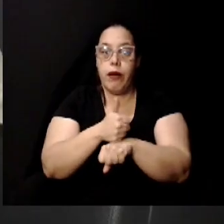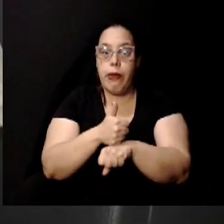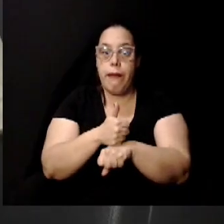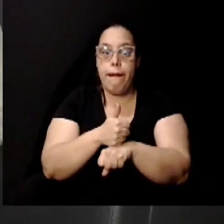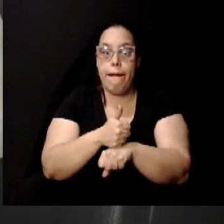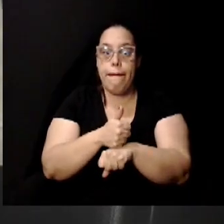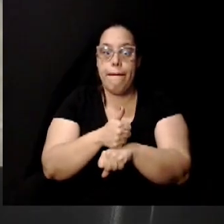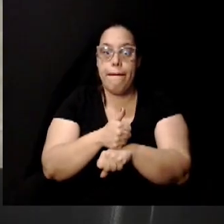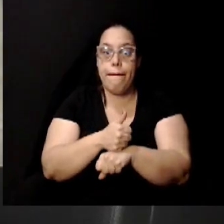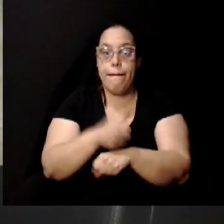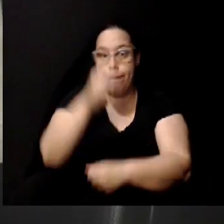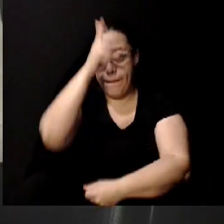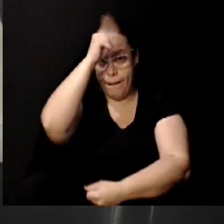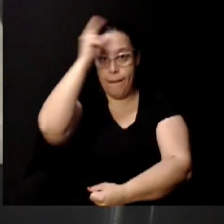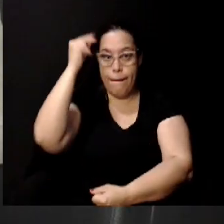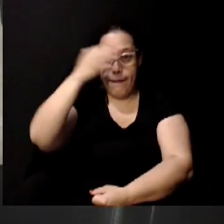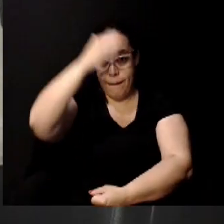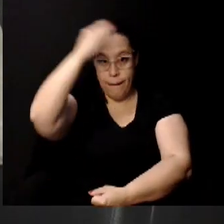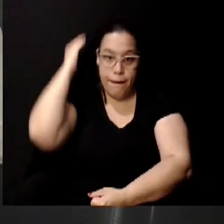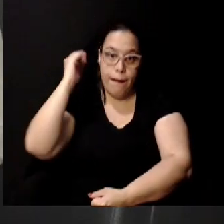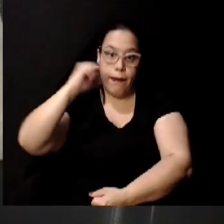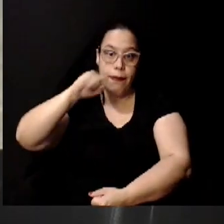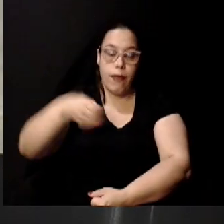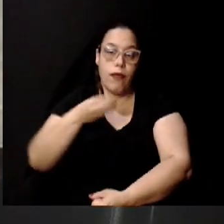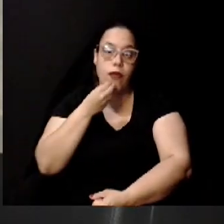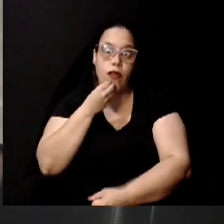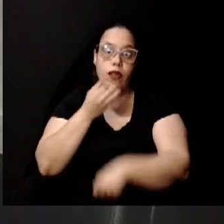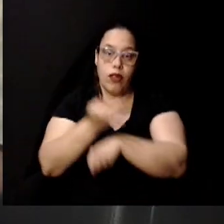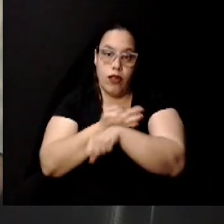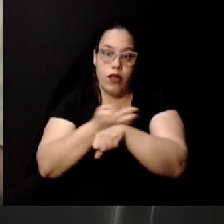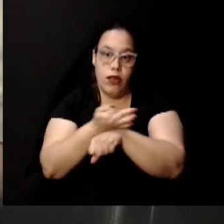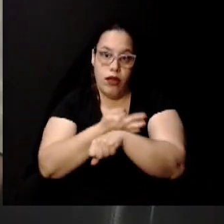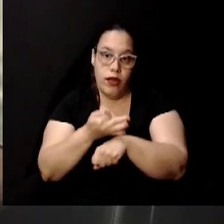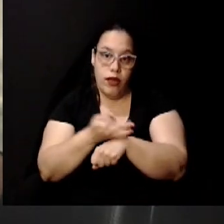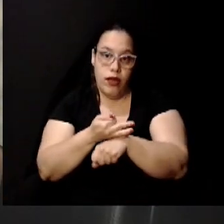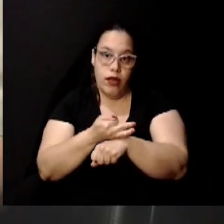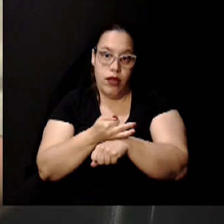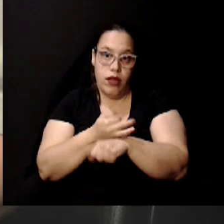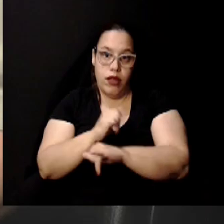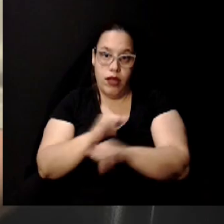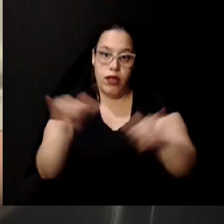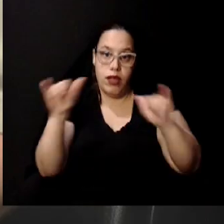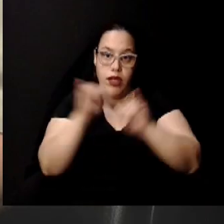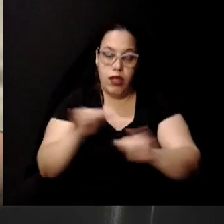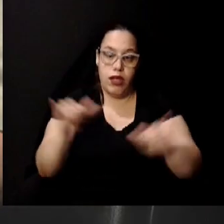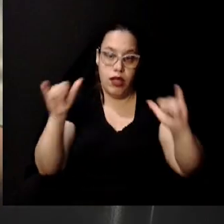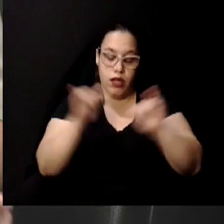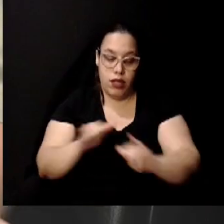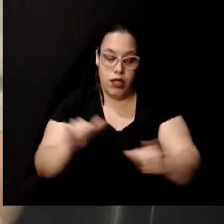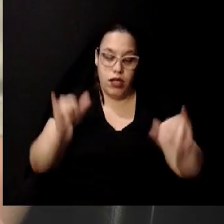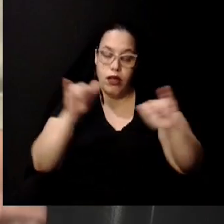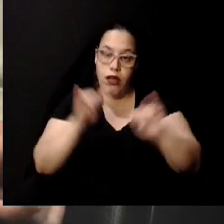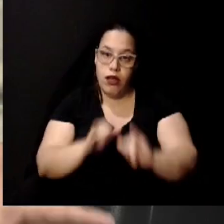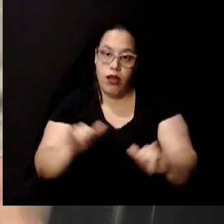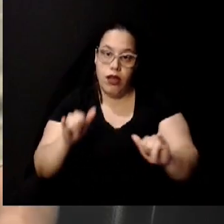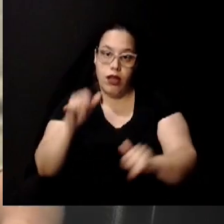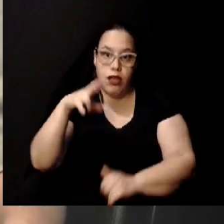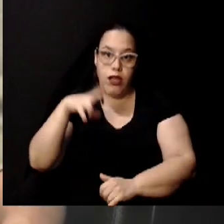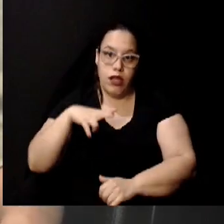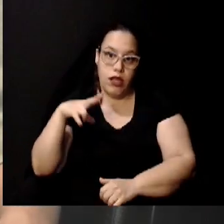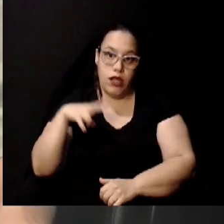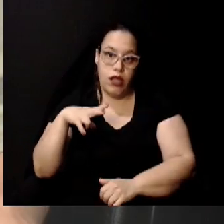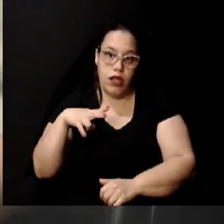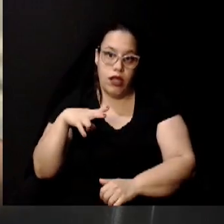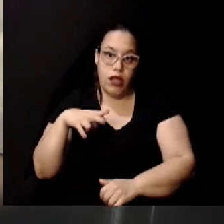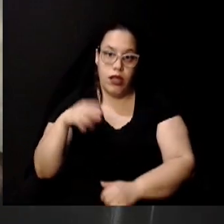Dário aproveitou o recesso para anunciar a privatização, na toada do seu aliado, que é o Tarcísio,